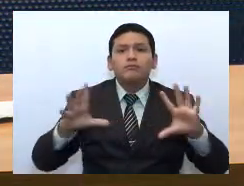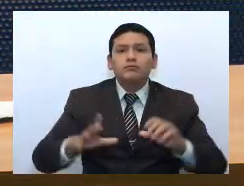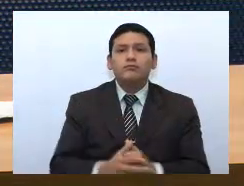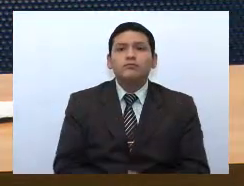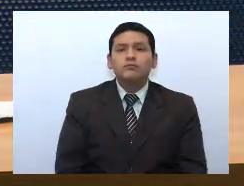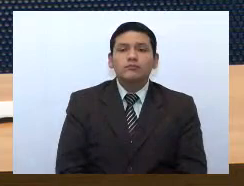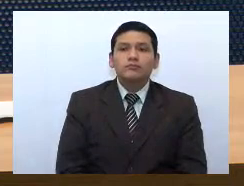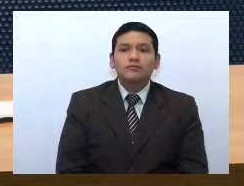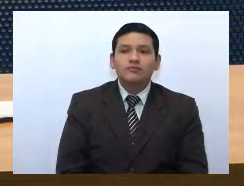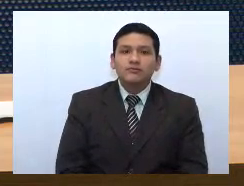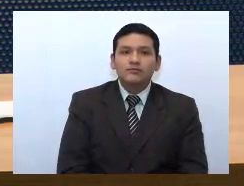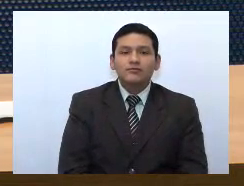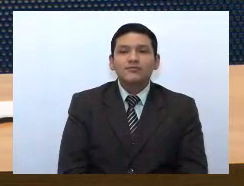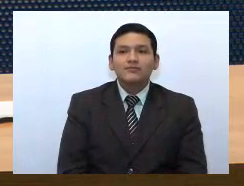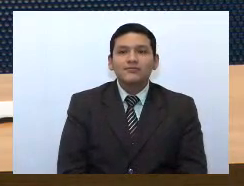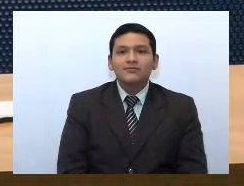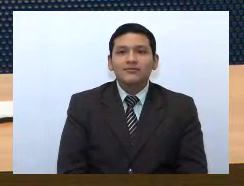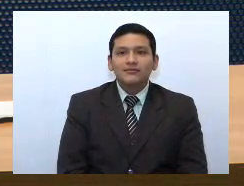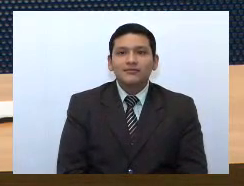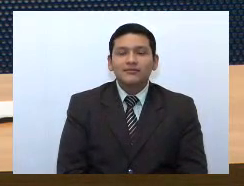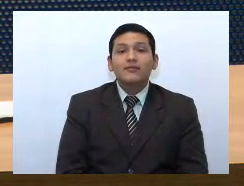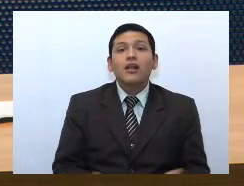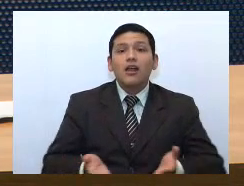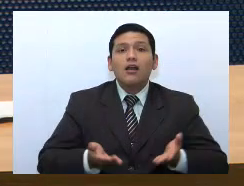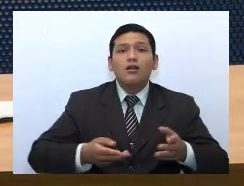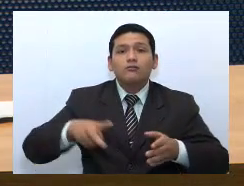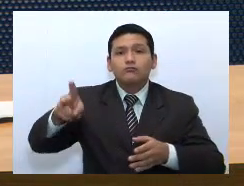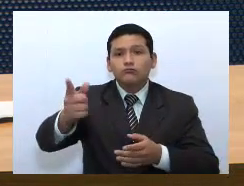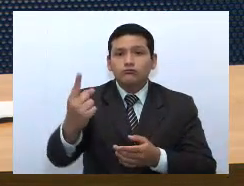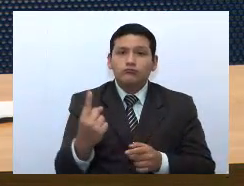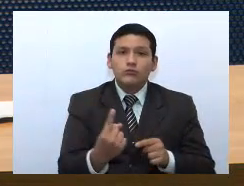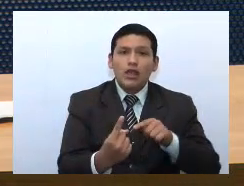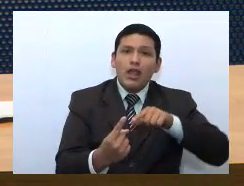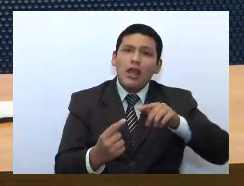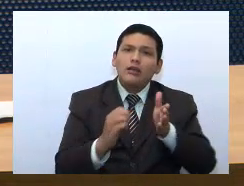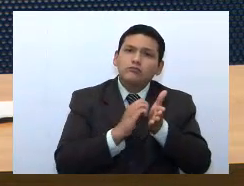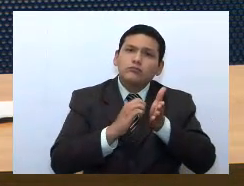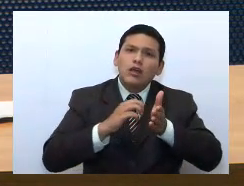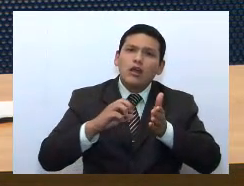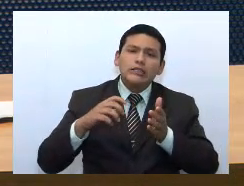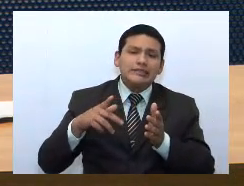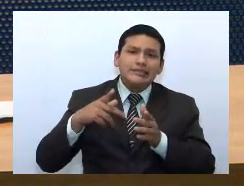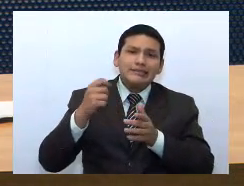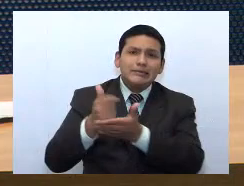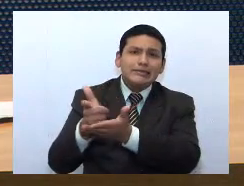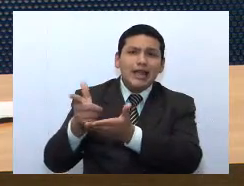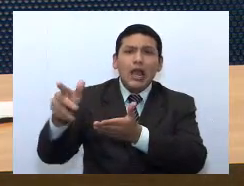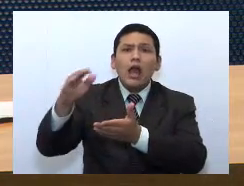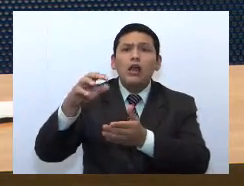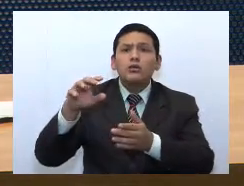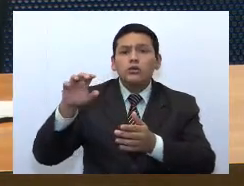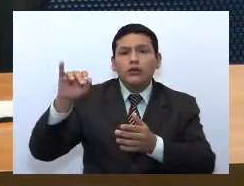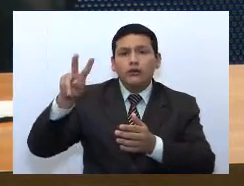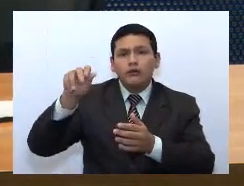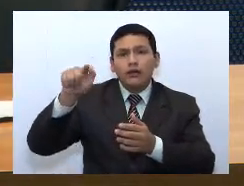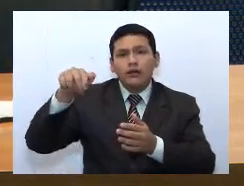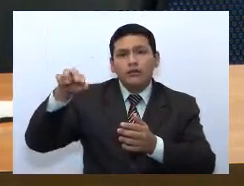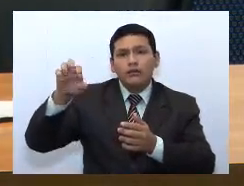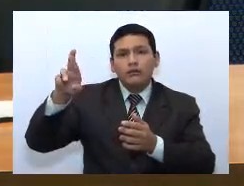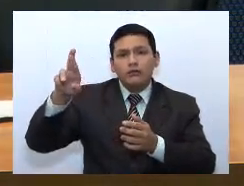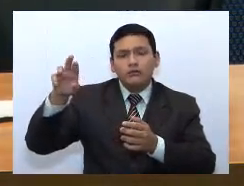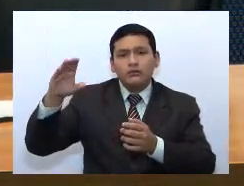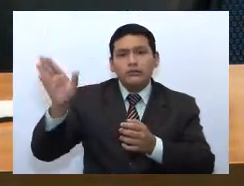Chamo à mesa nosso nobre diretor de Planejamento e Controle de Despesas, o senhor Wagner Camargo de Oliveira.